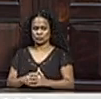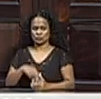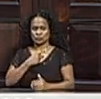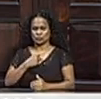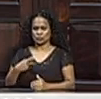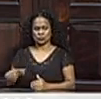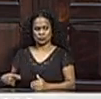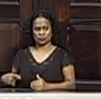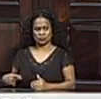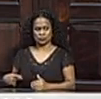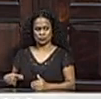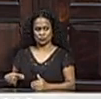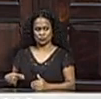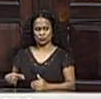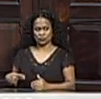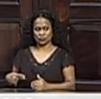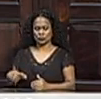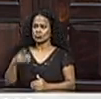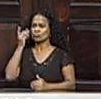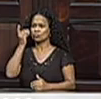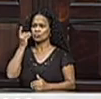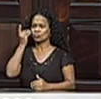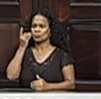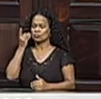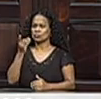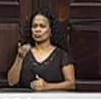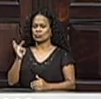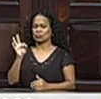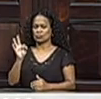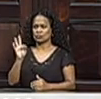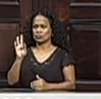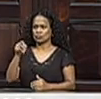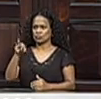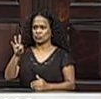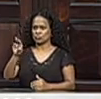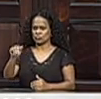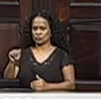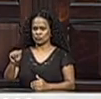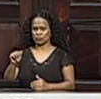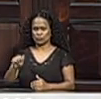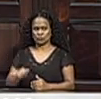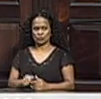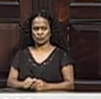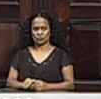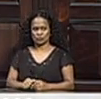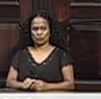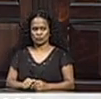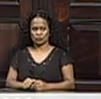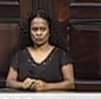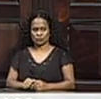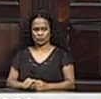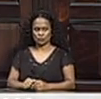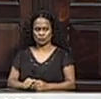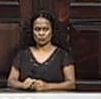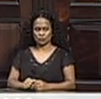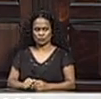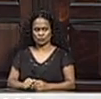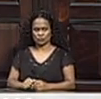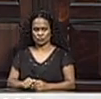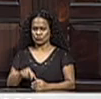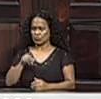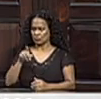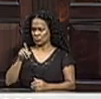presidente. Deputado Tutuca, por favor. O senhor aglutinou todas